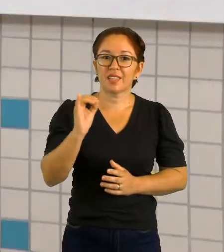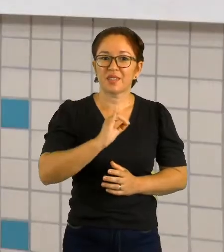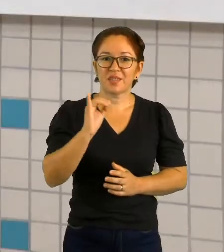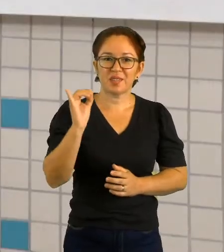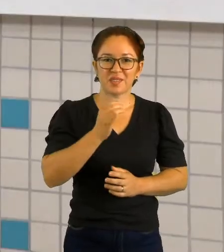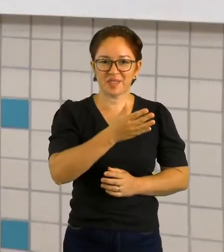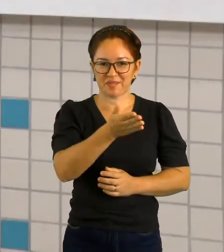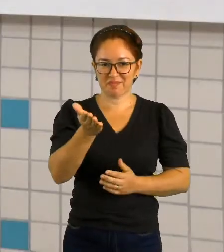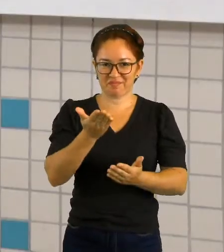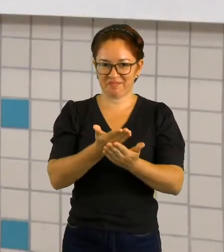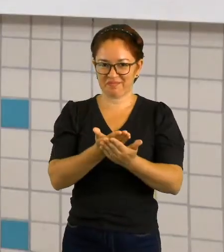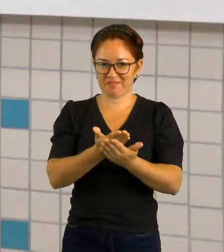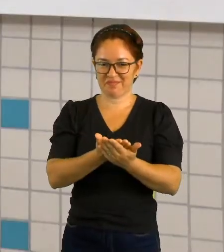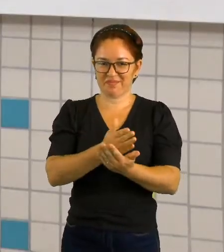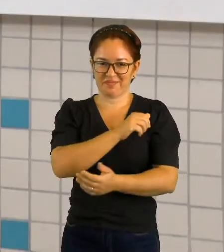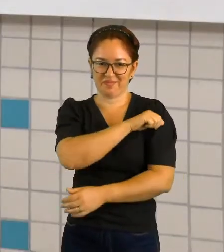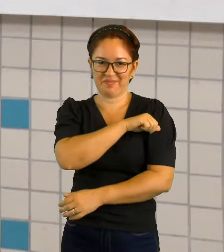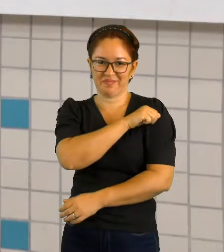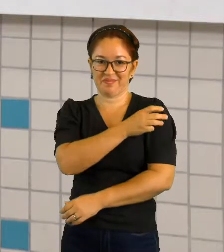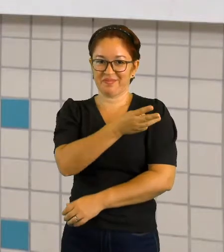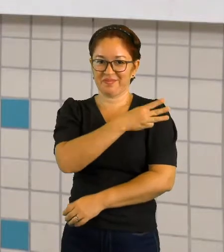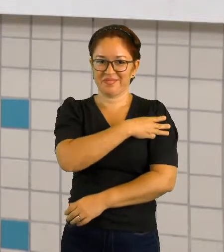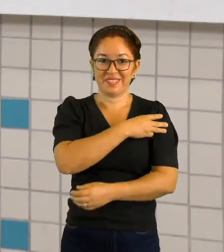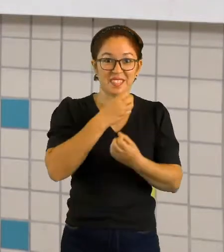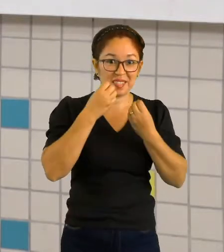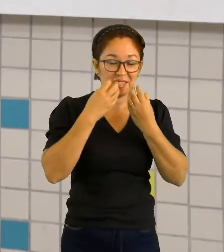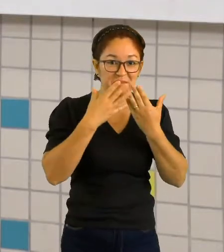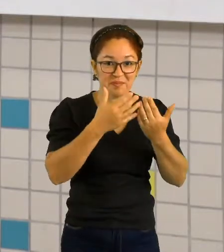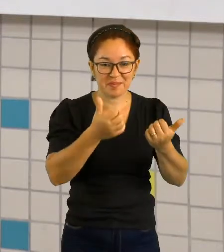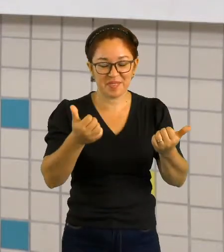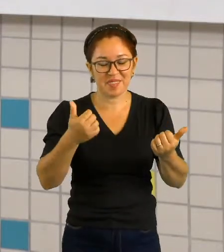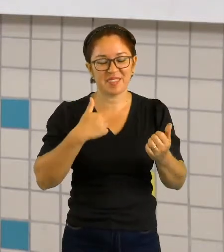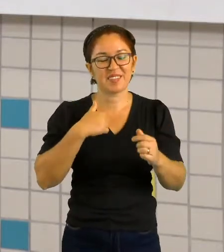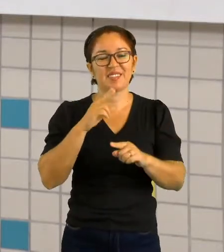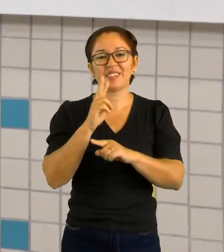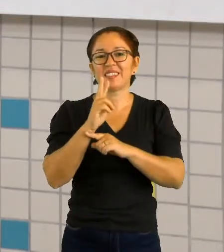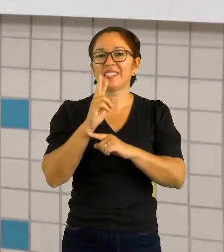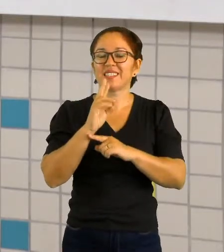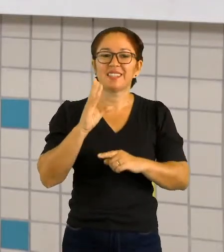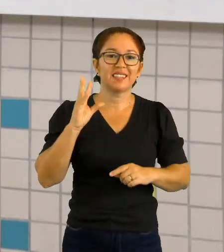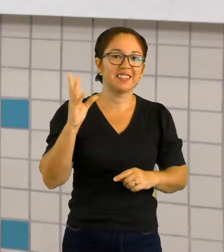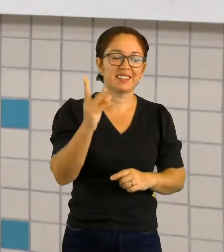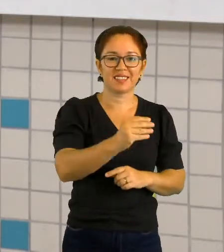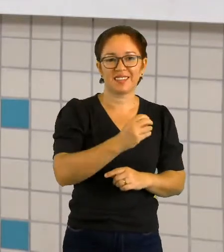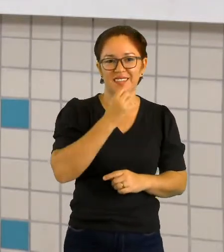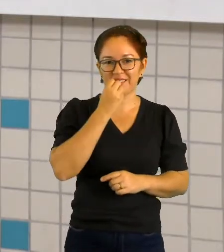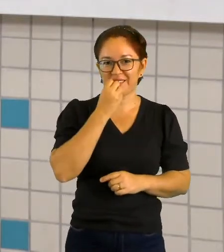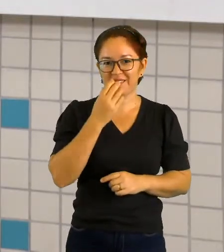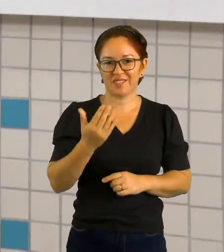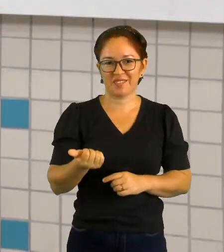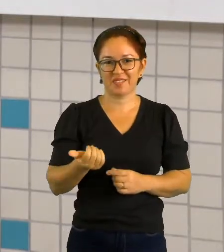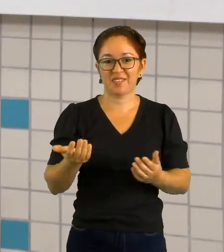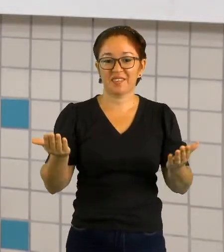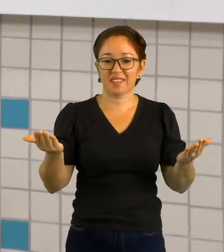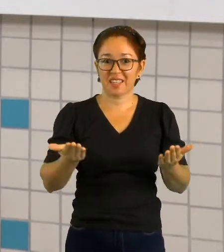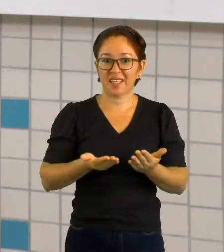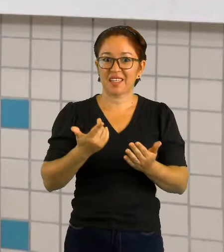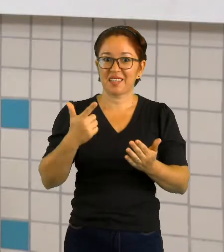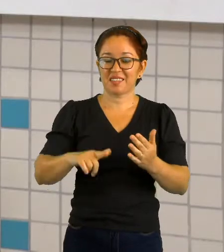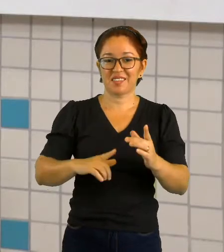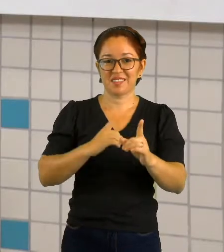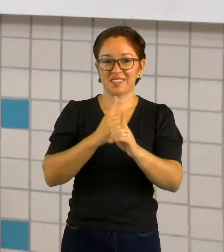estudantes do terceiro ano, tudo bem com vocês? Espero que sim. Sejam bem-vindos a mais um momento de estudo e